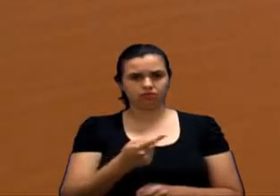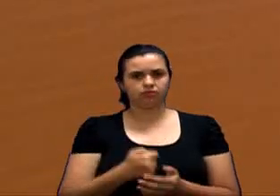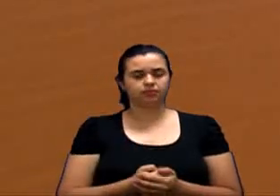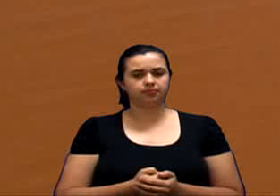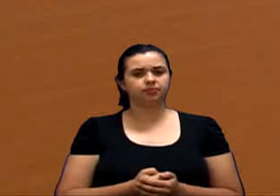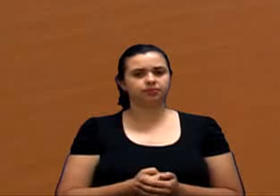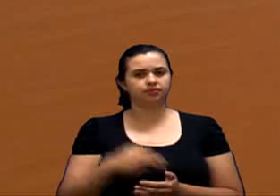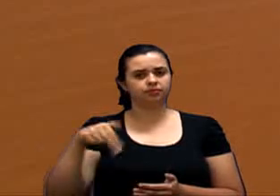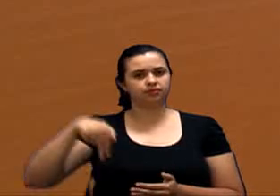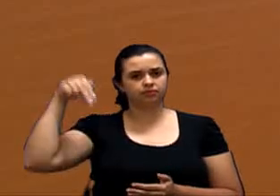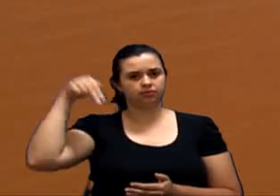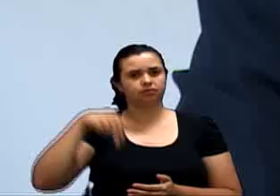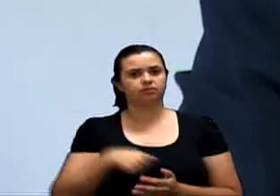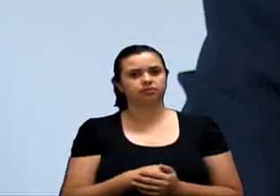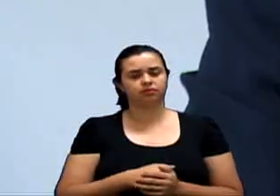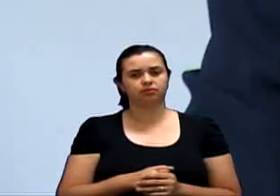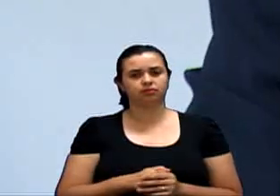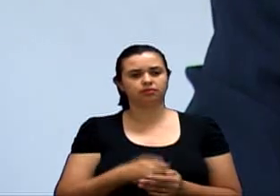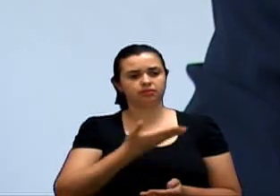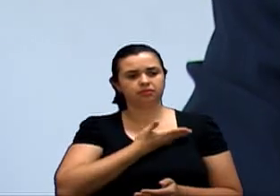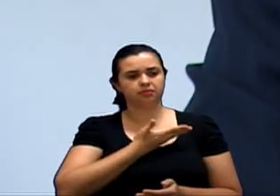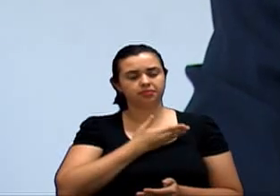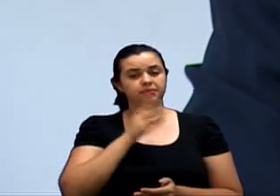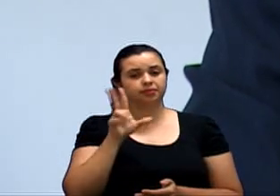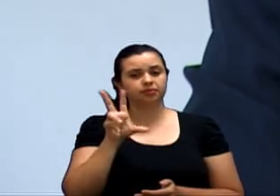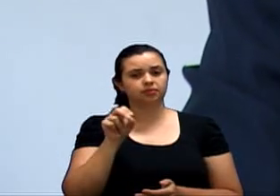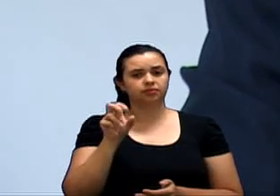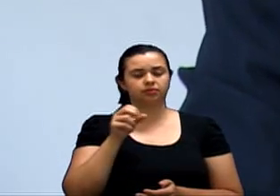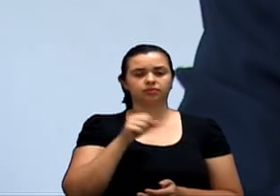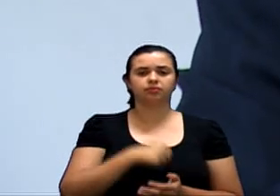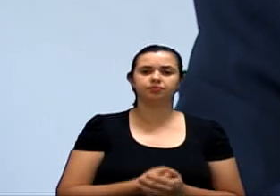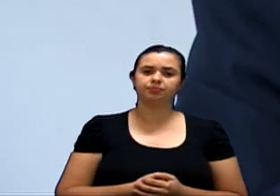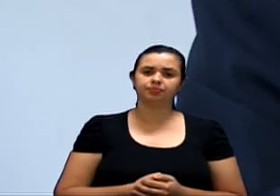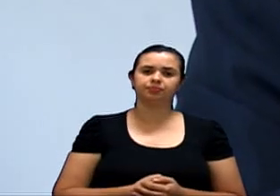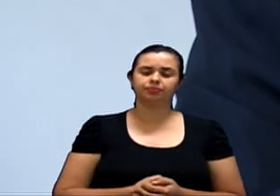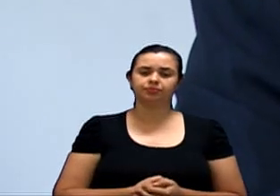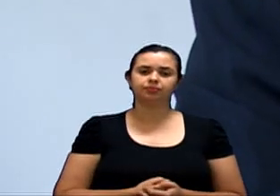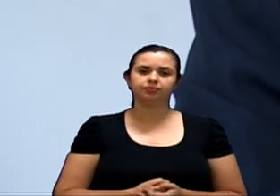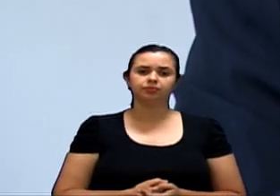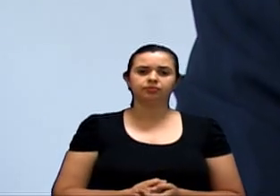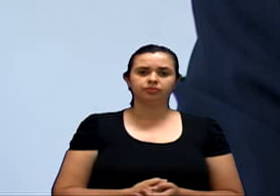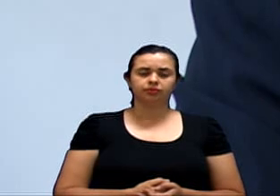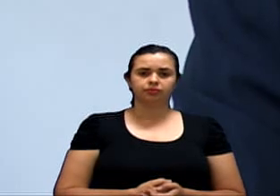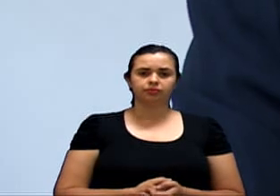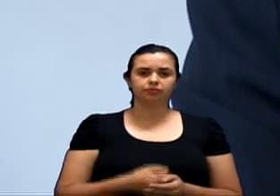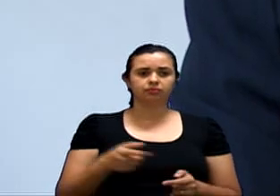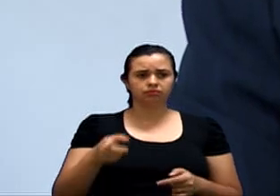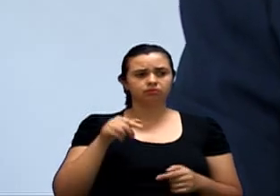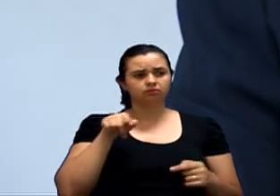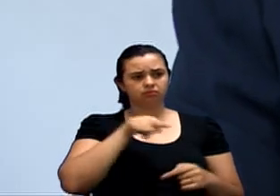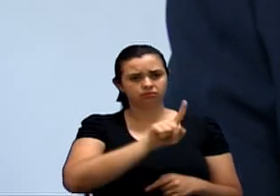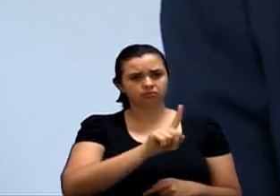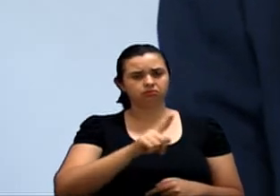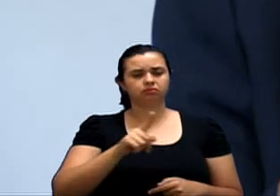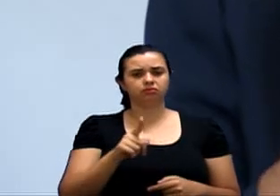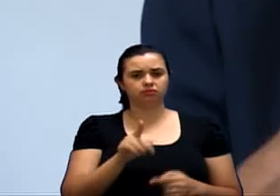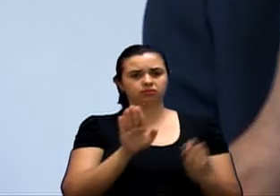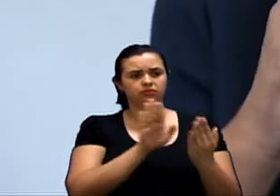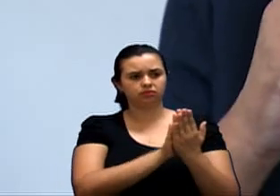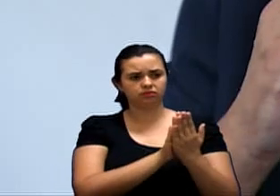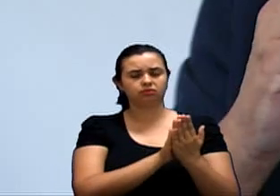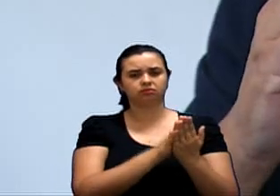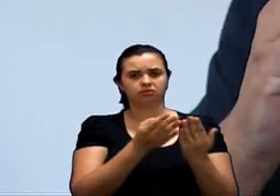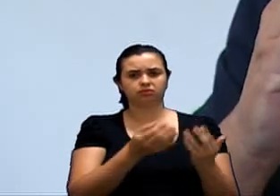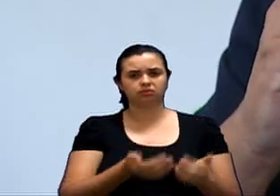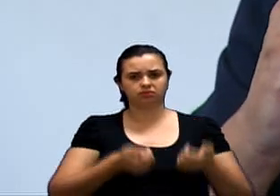a mulher que me criou, é amiga da minha avó. E fui bem recebido lá e o atendimento estava excelente. Eu estou falando por mim para